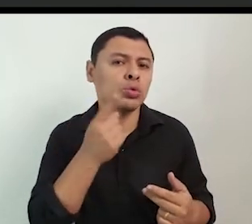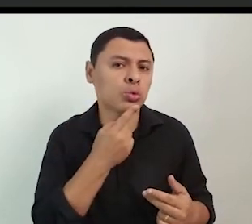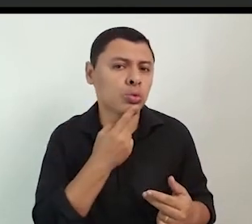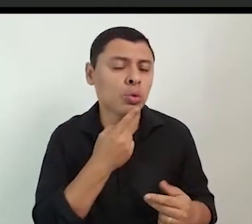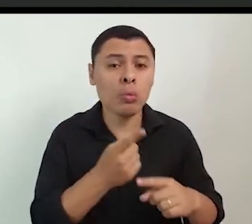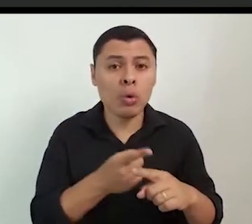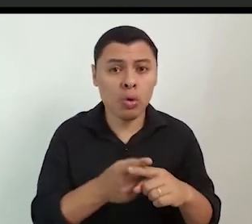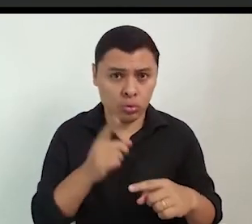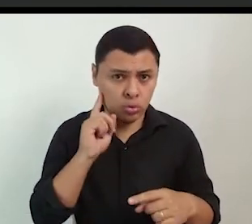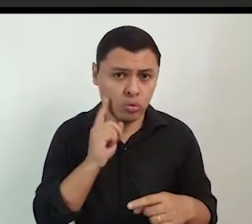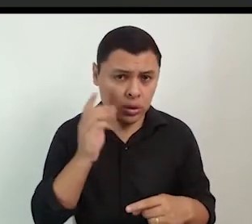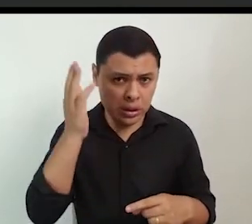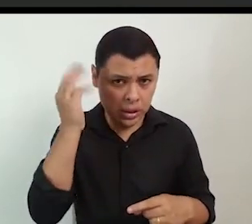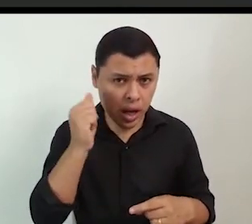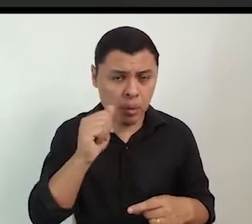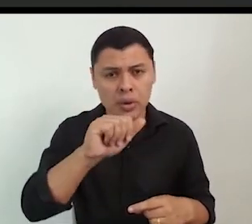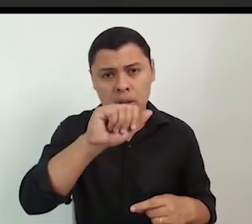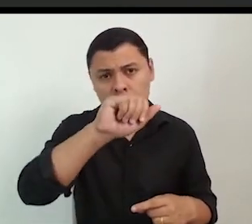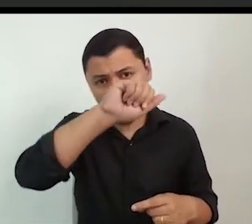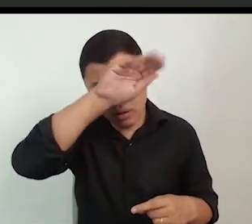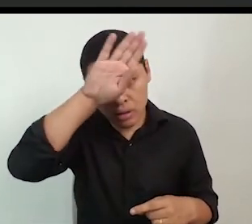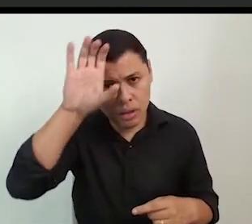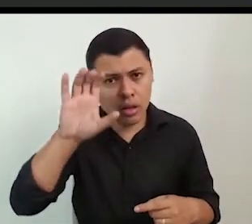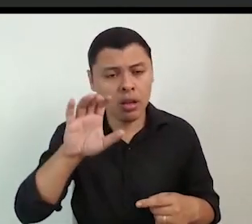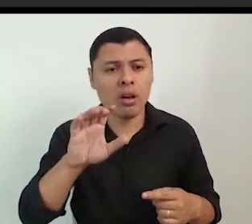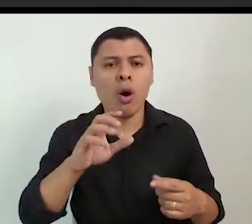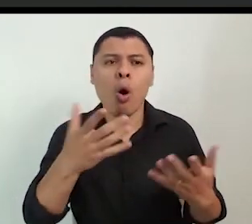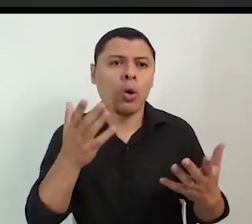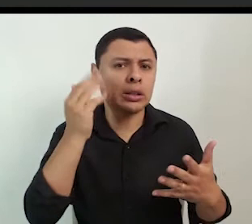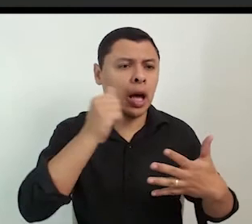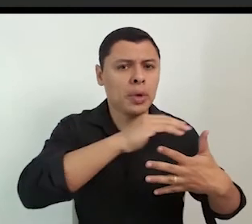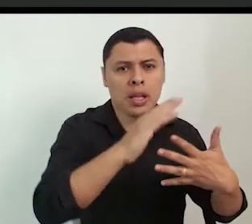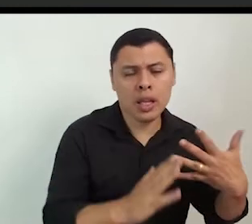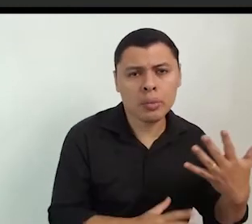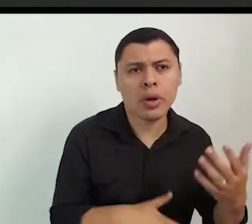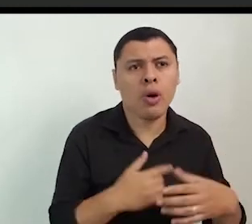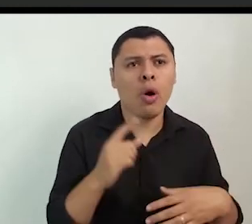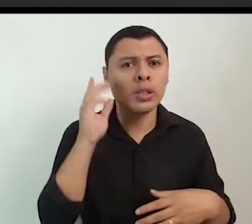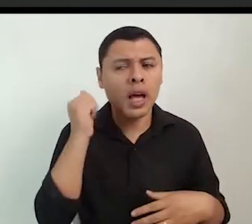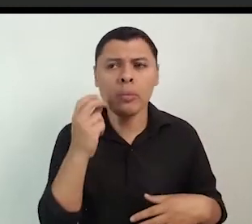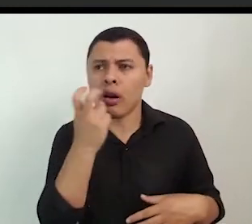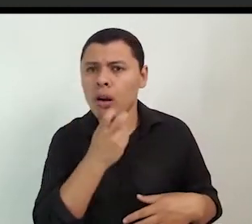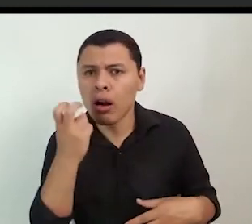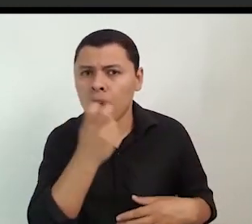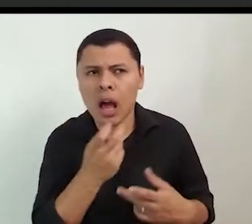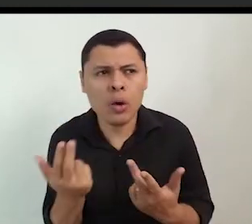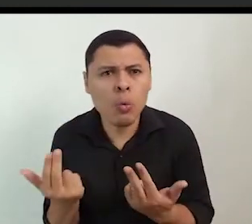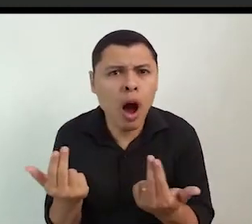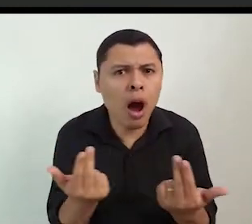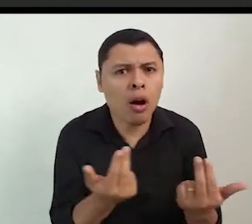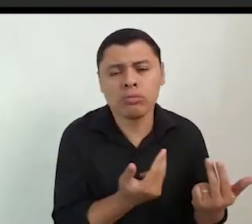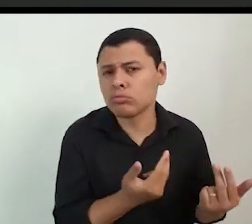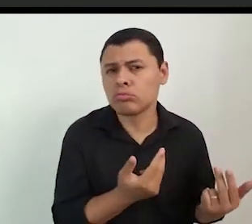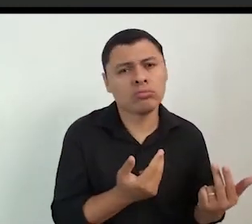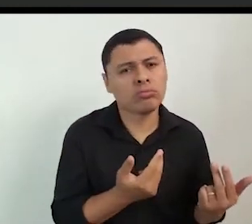é alfabetizado em Libras, nem todo surdo é oralizado, nem todo surdo é também alfabetizado em